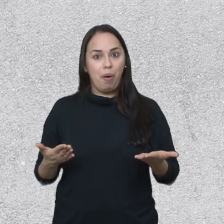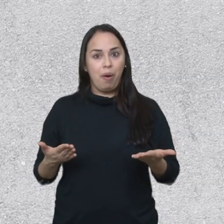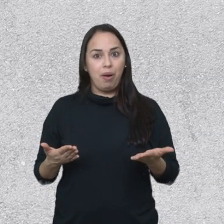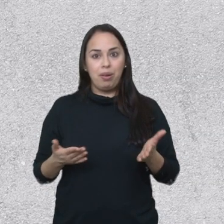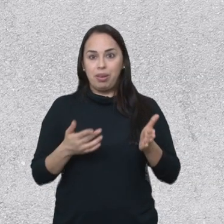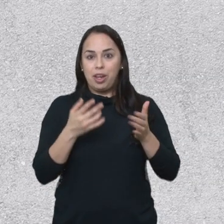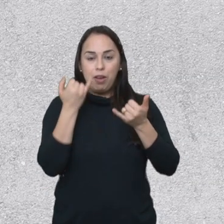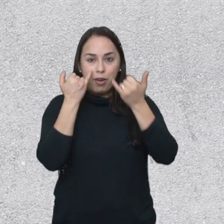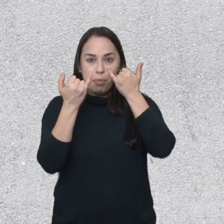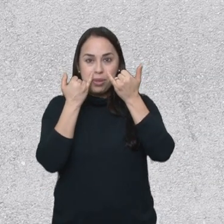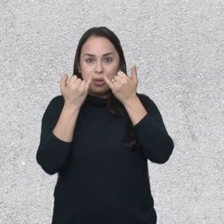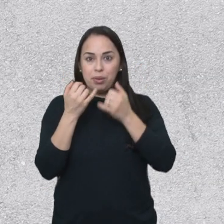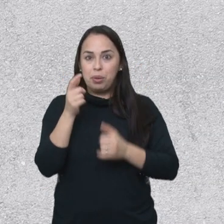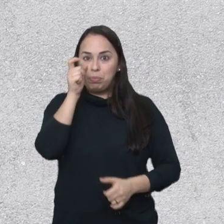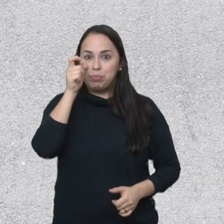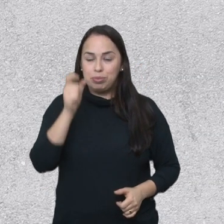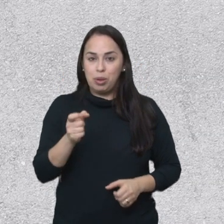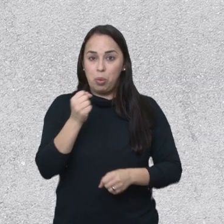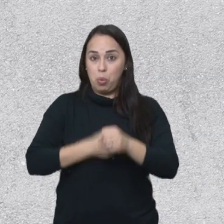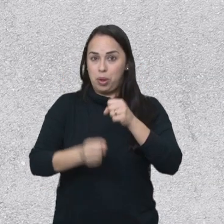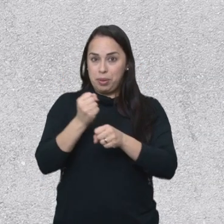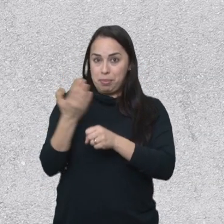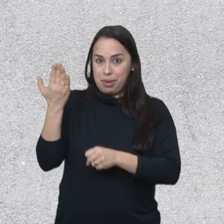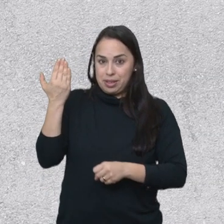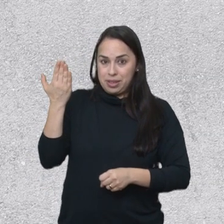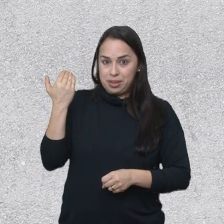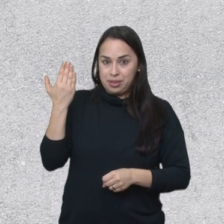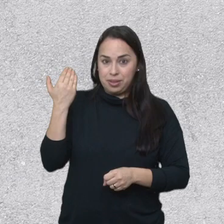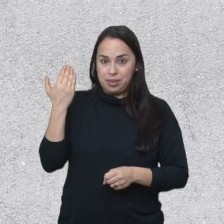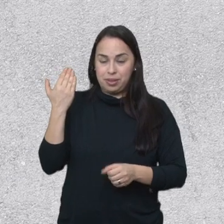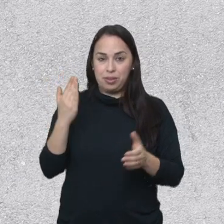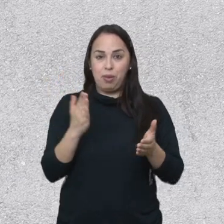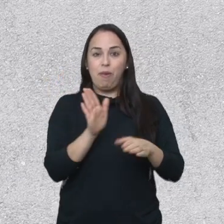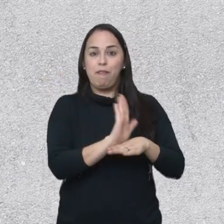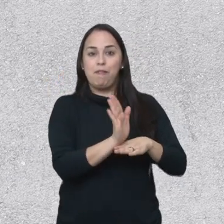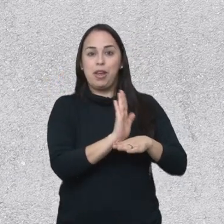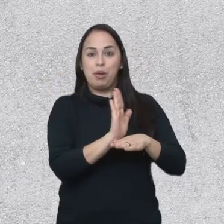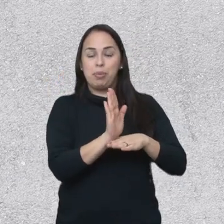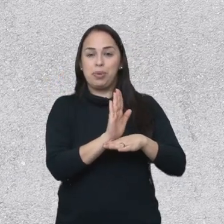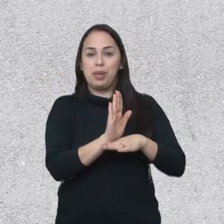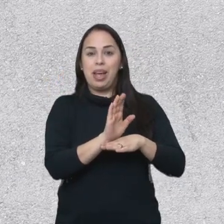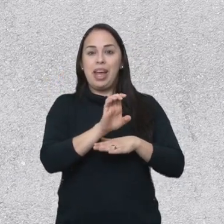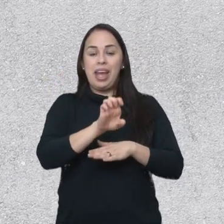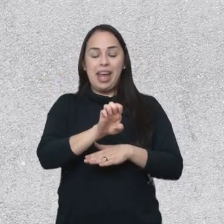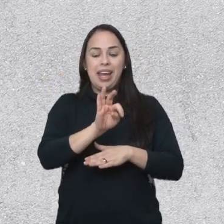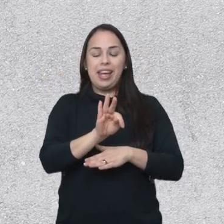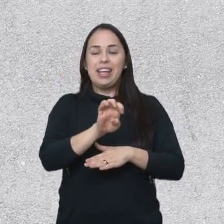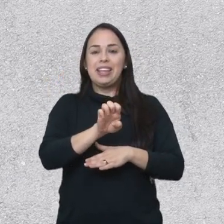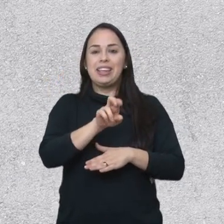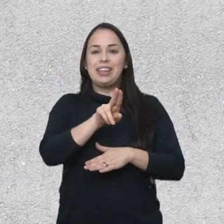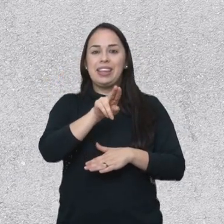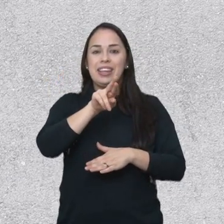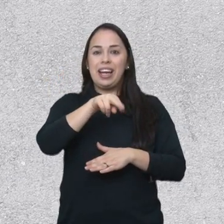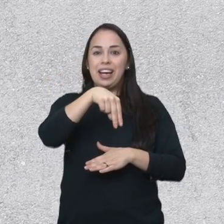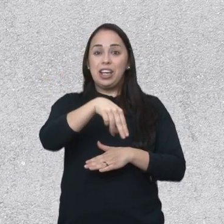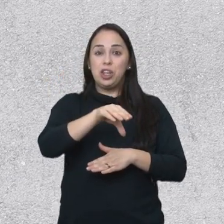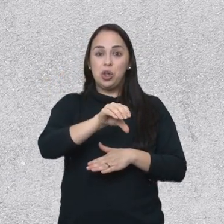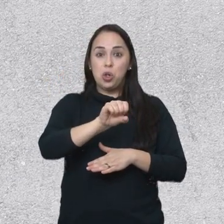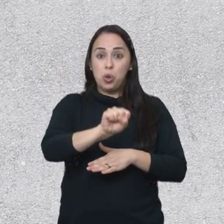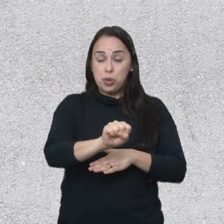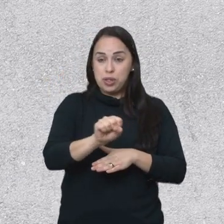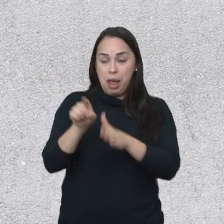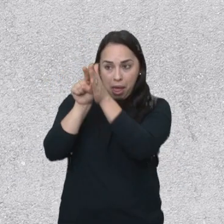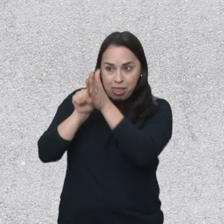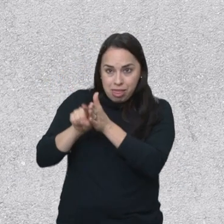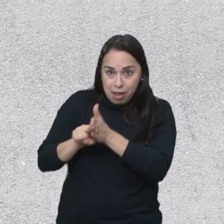Olha só que dado interessante. No ano passado, 2021, após o lançamento do filme da Marvel Eternos, a procura pelo termo